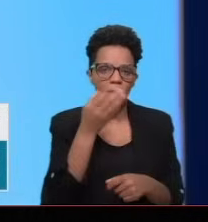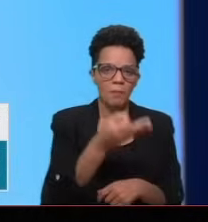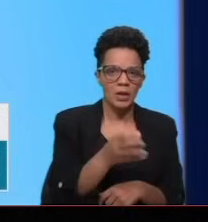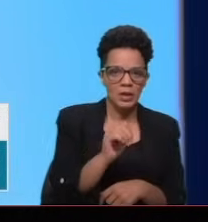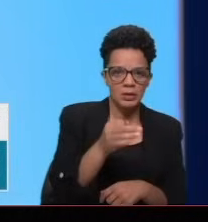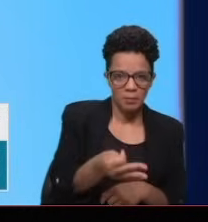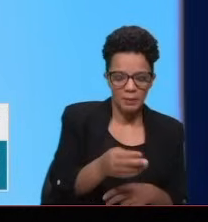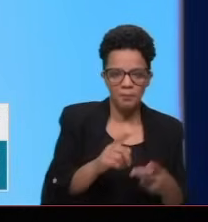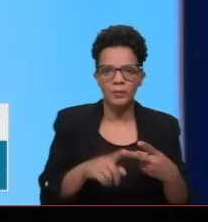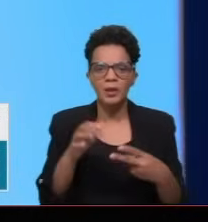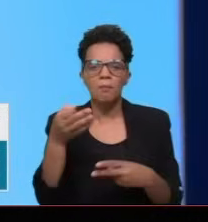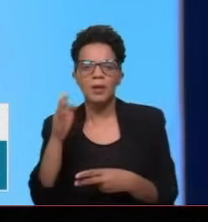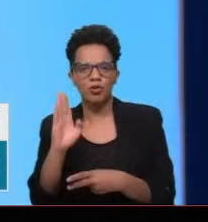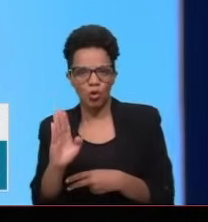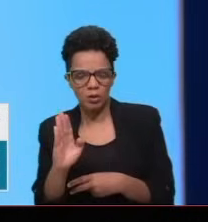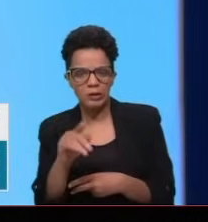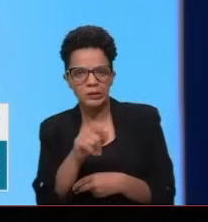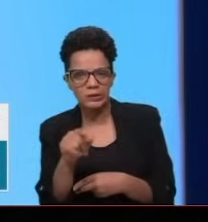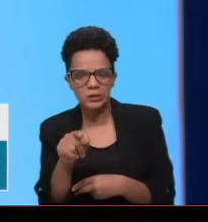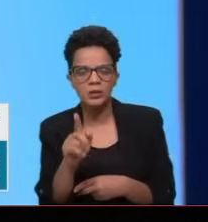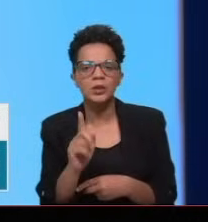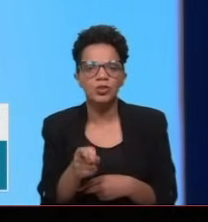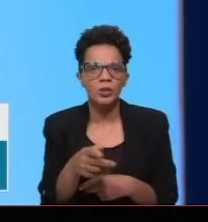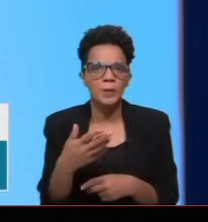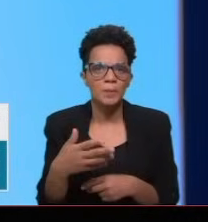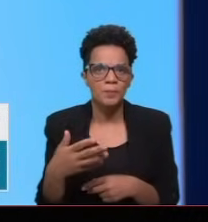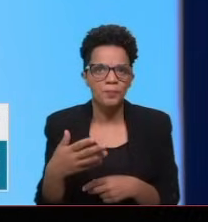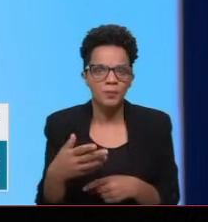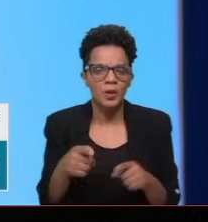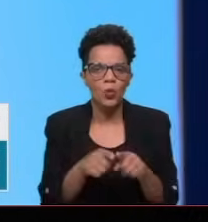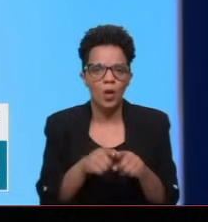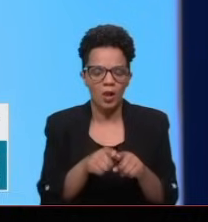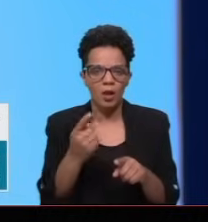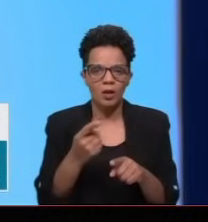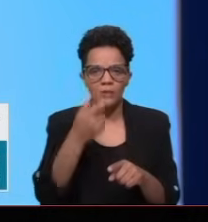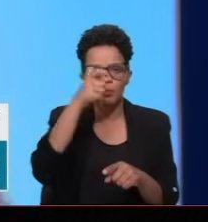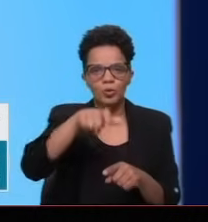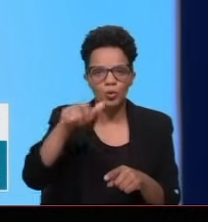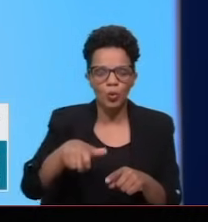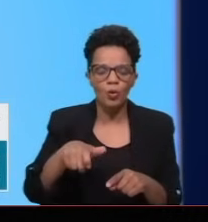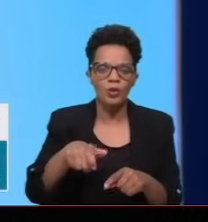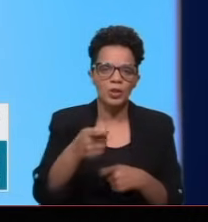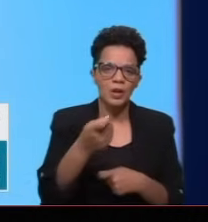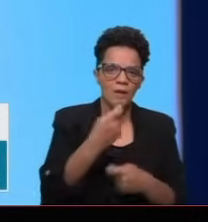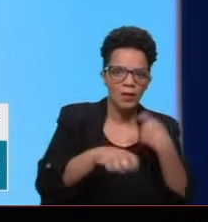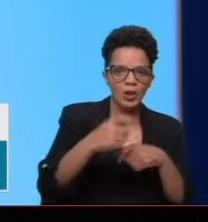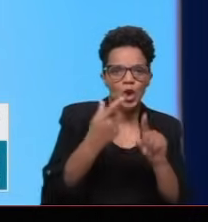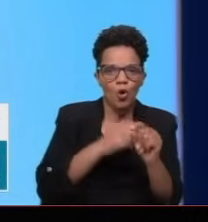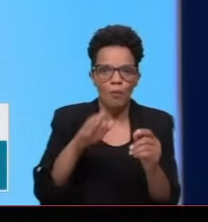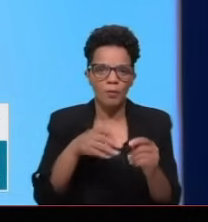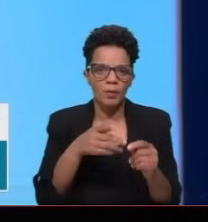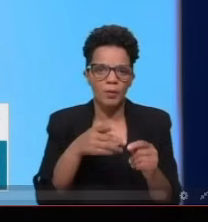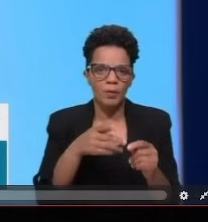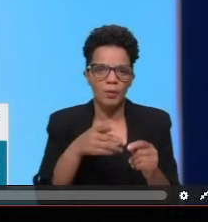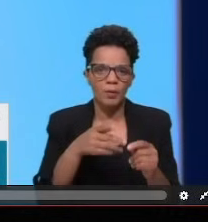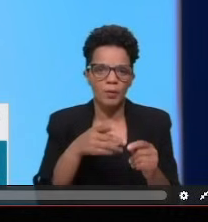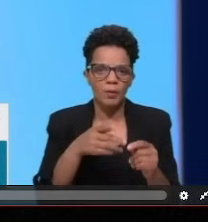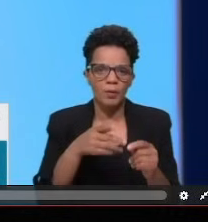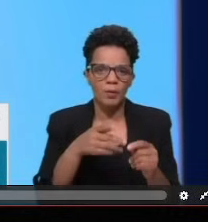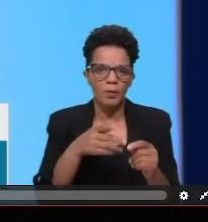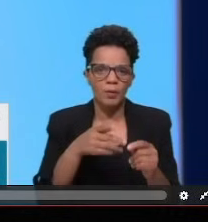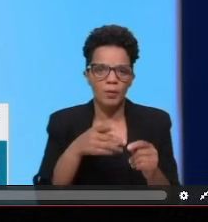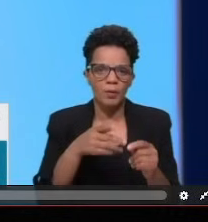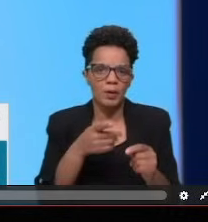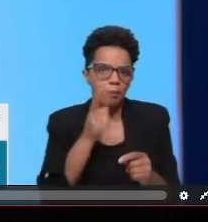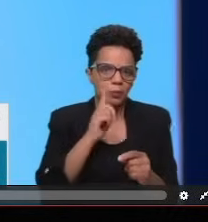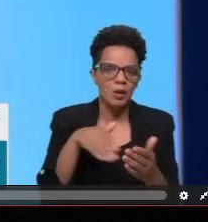PJ faz eh o eh impede o tráfico de seres humanos faz a investigação faz o combate ao tráfico é que é a fronteira mais